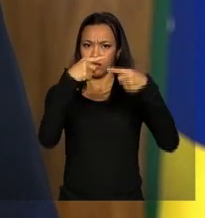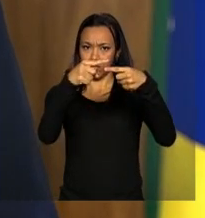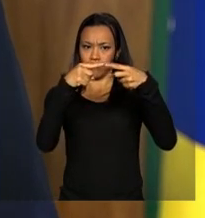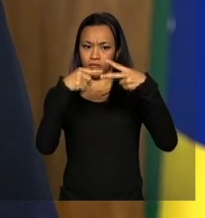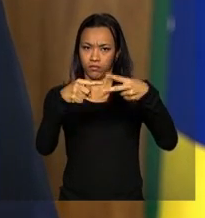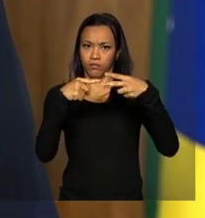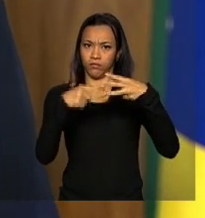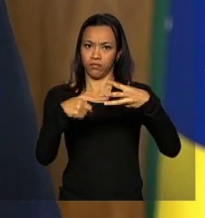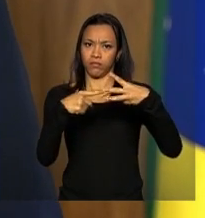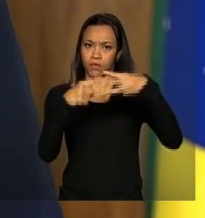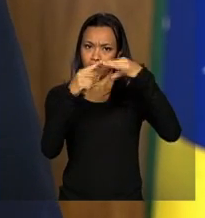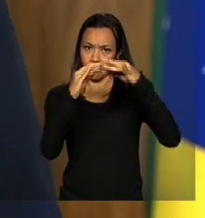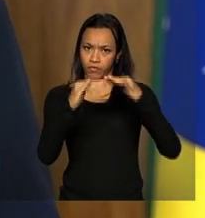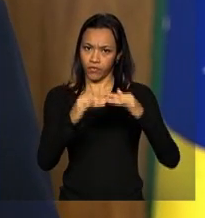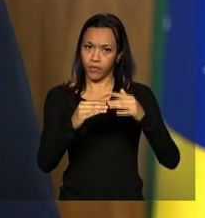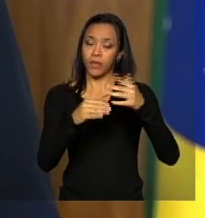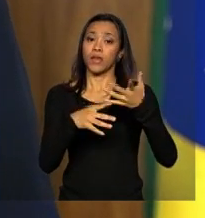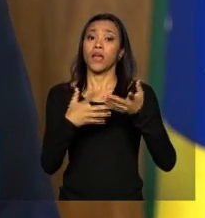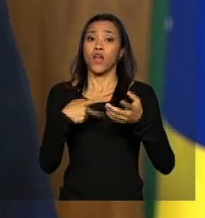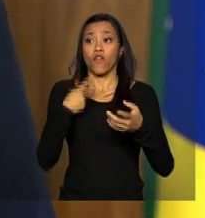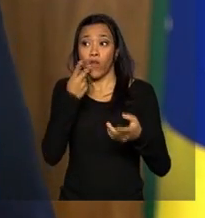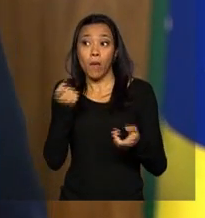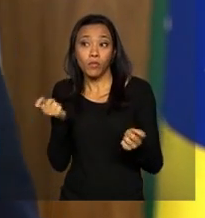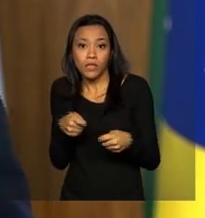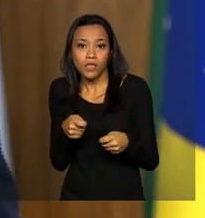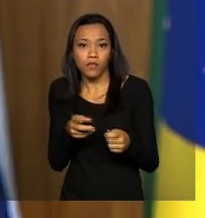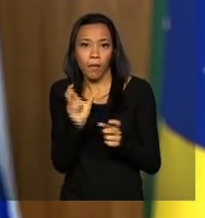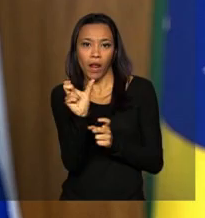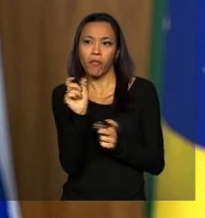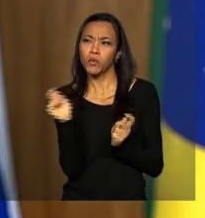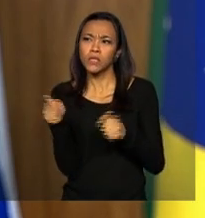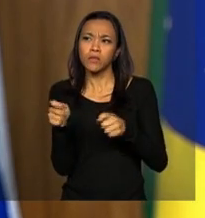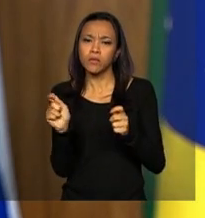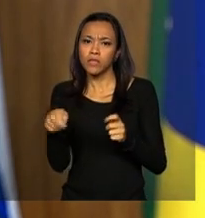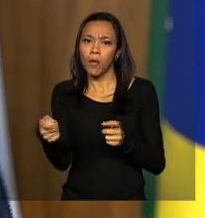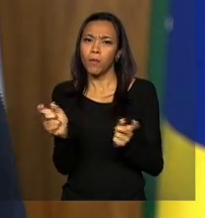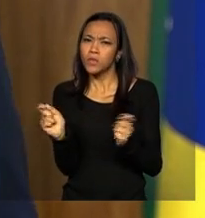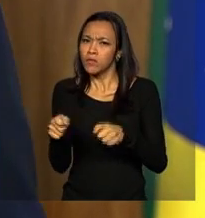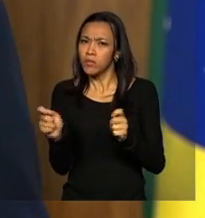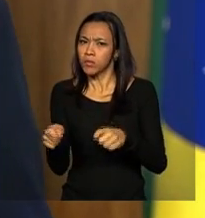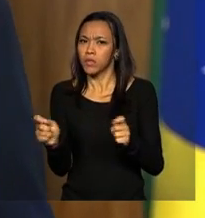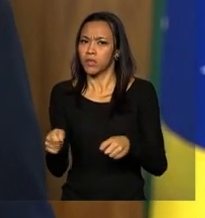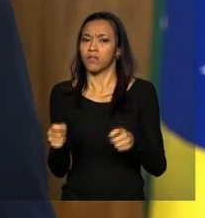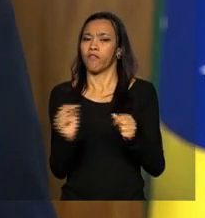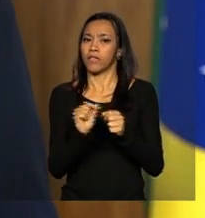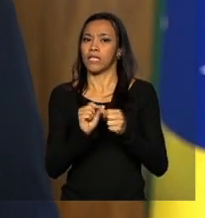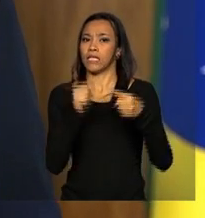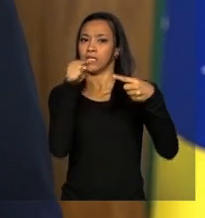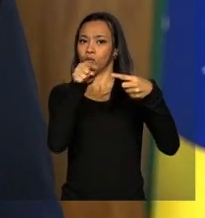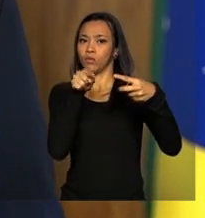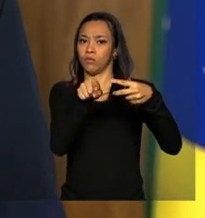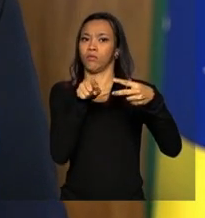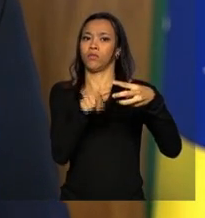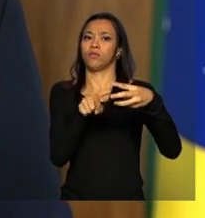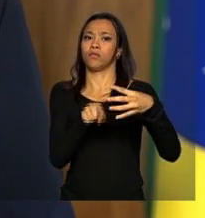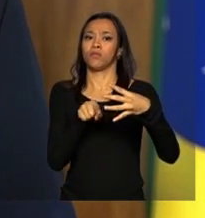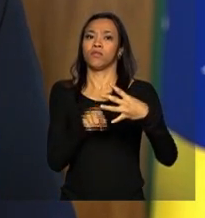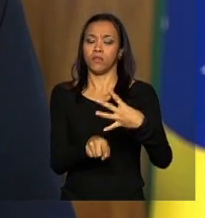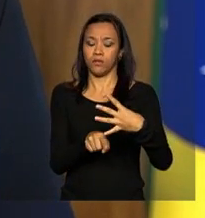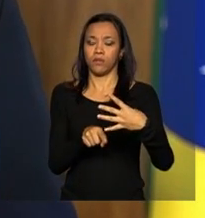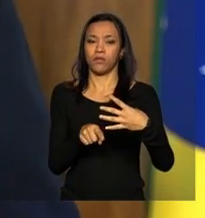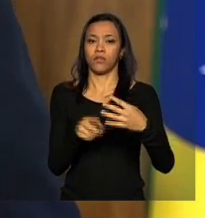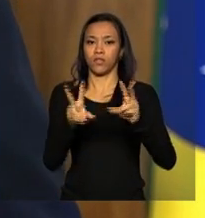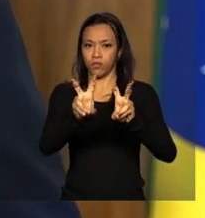Entre esses itens, eu repeti deliberadamente a palavra possível como maneira de destacar que o tempo que nós reconhecemos